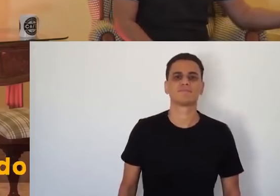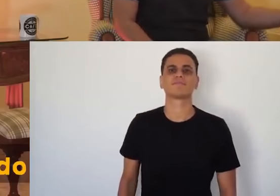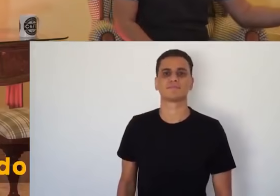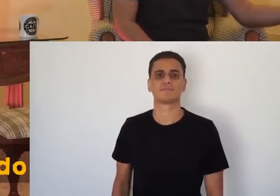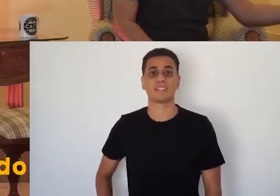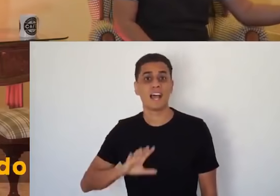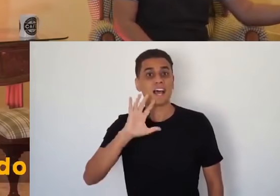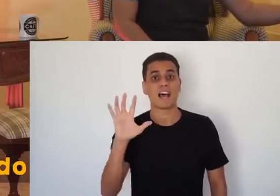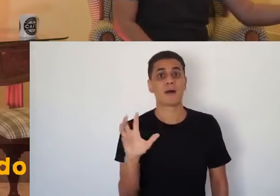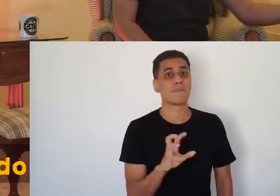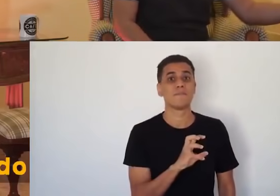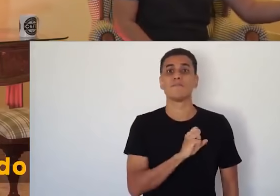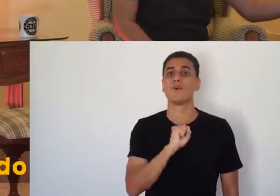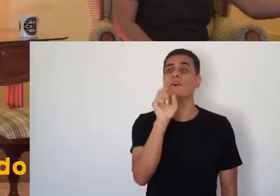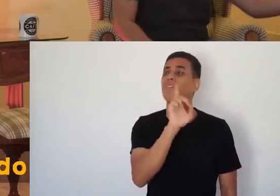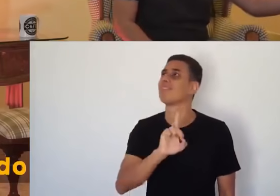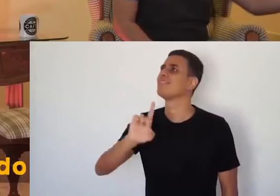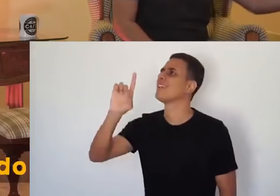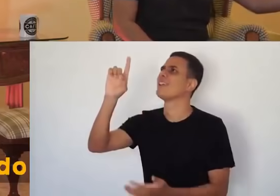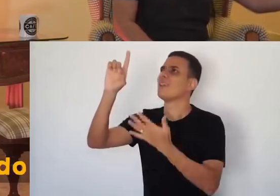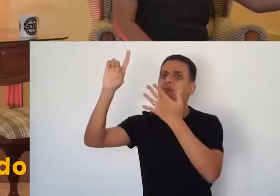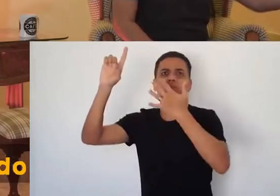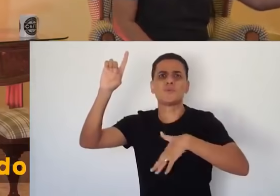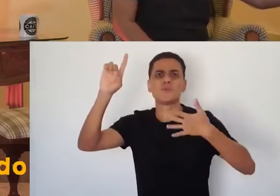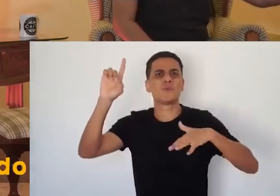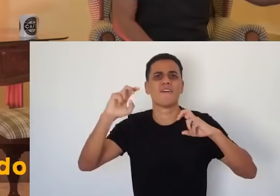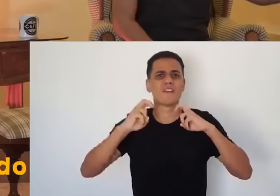imenso amor. Não me